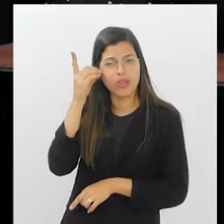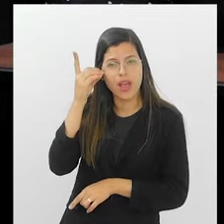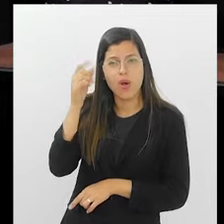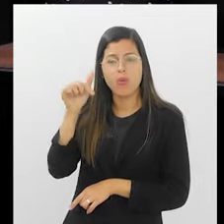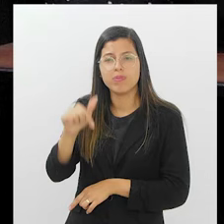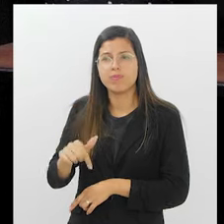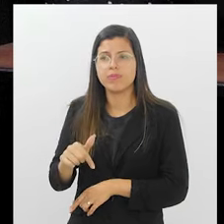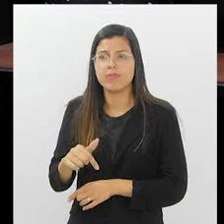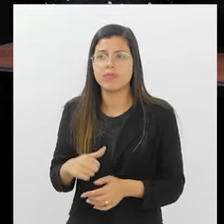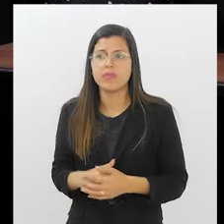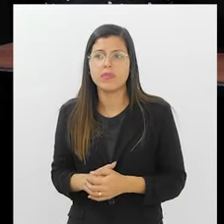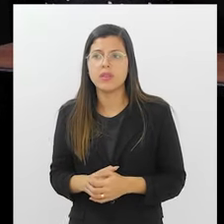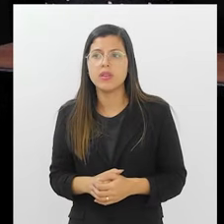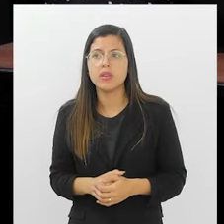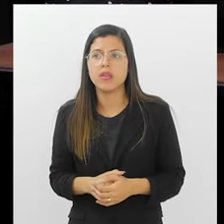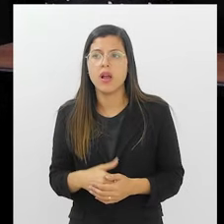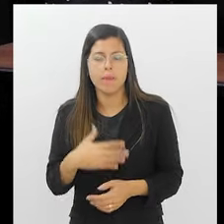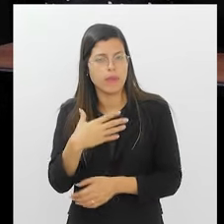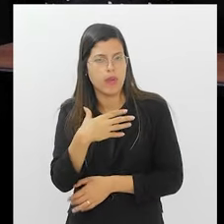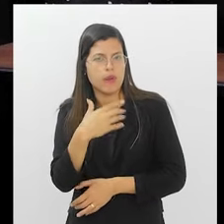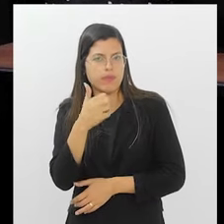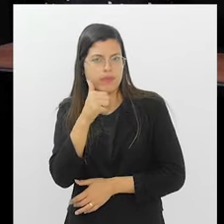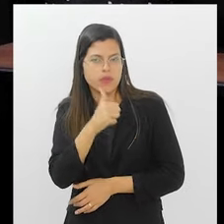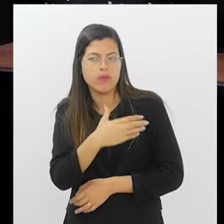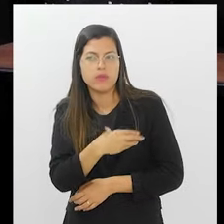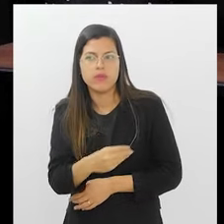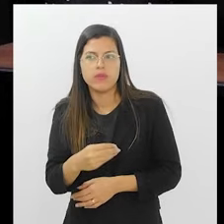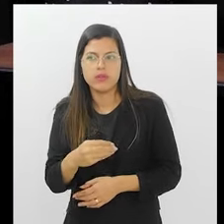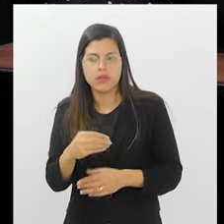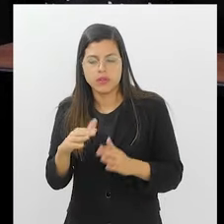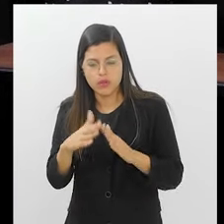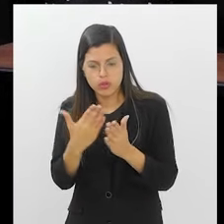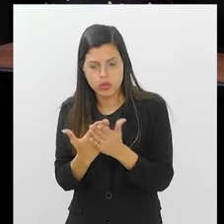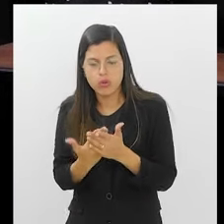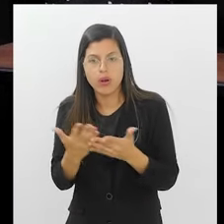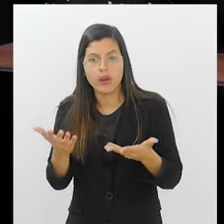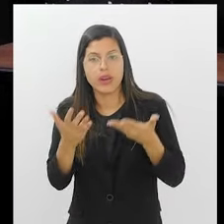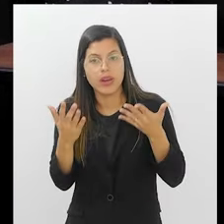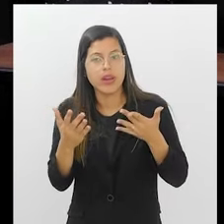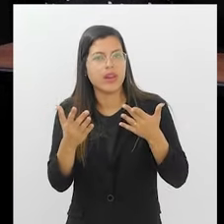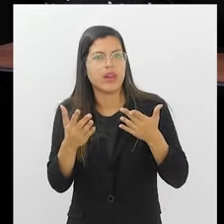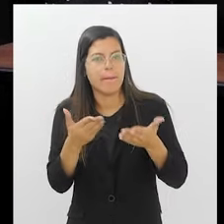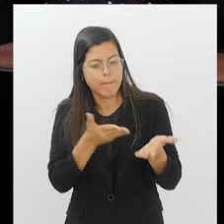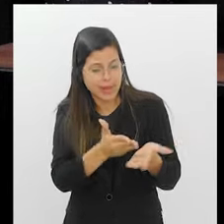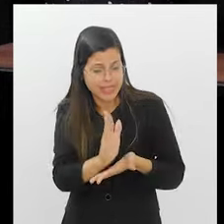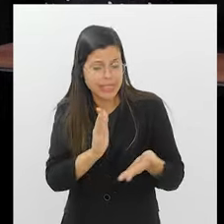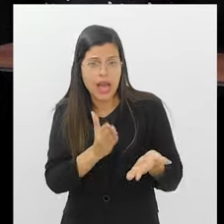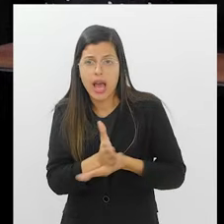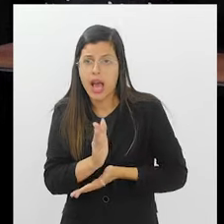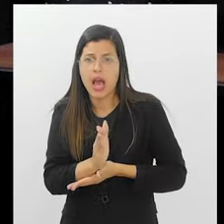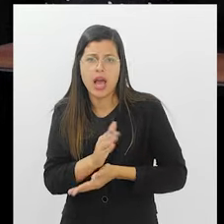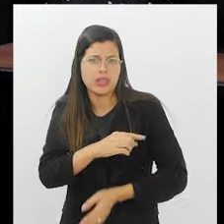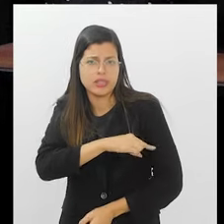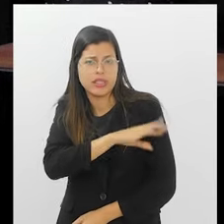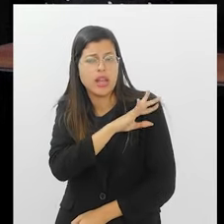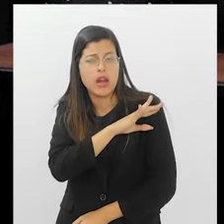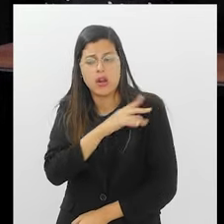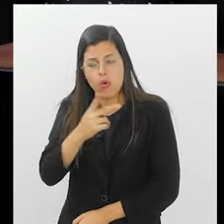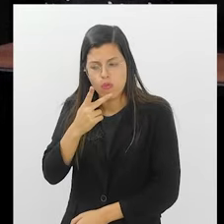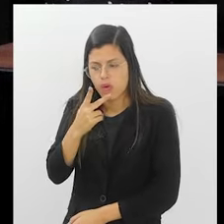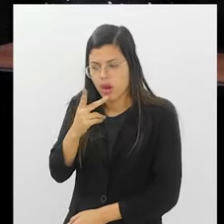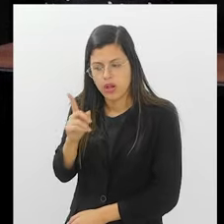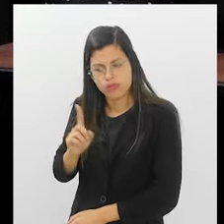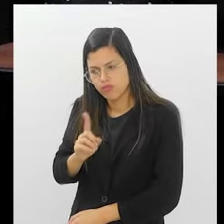a minha filha, a escola queria promovê-la de ano. E eu falei com minha filha, não dá. Ela ainda não pegou